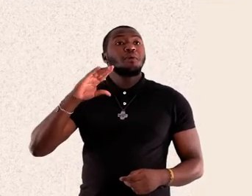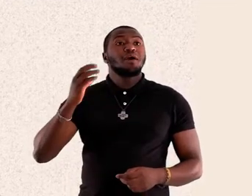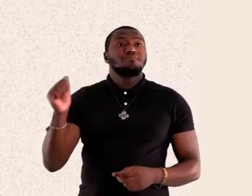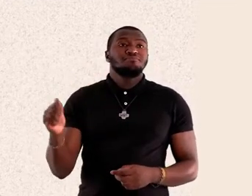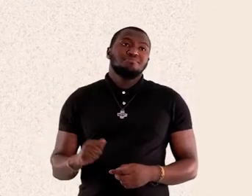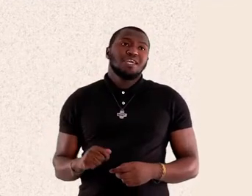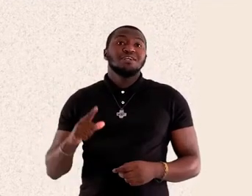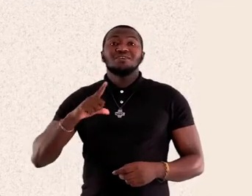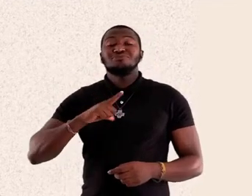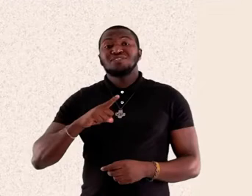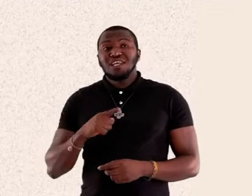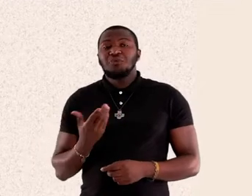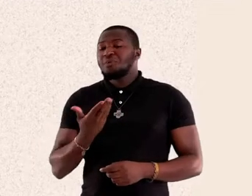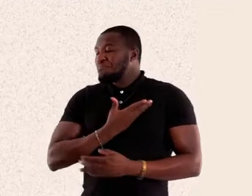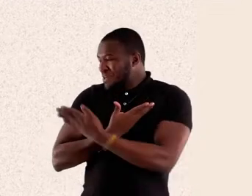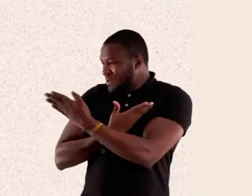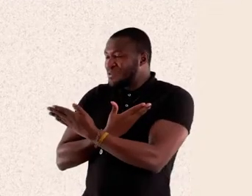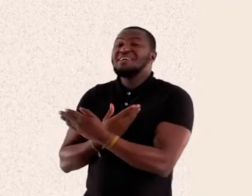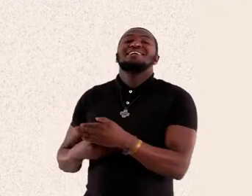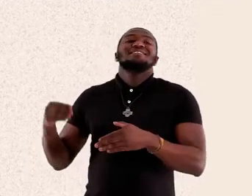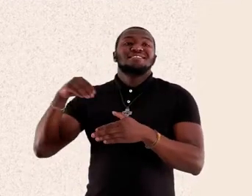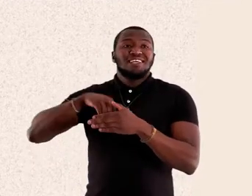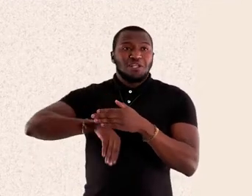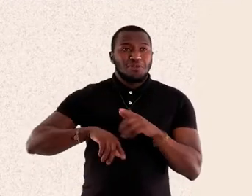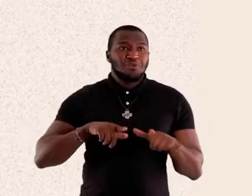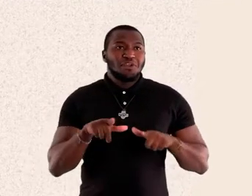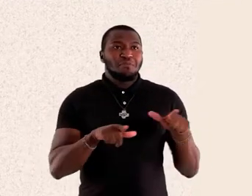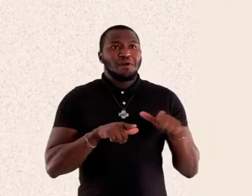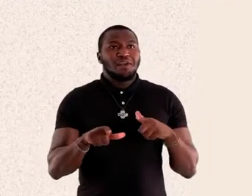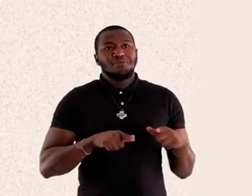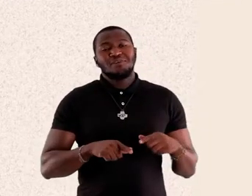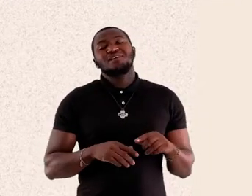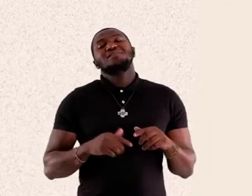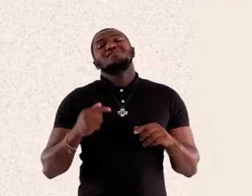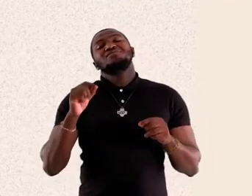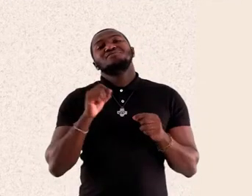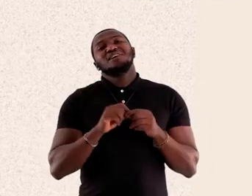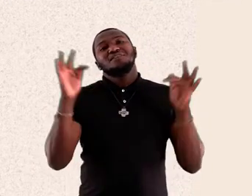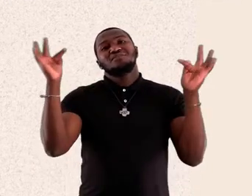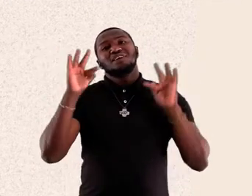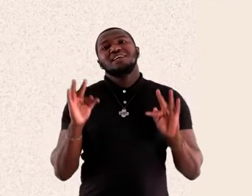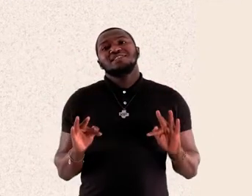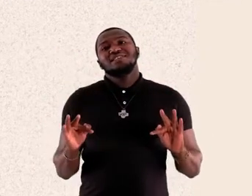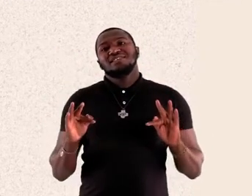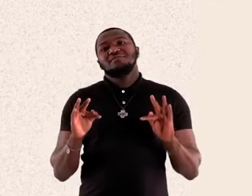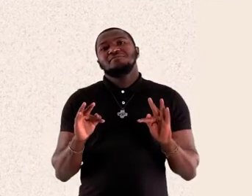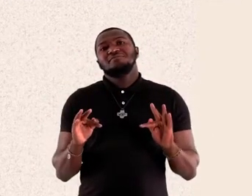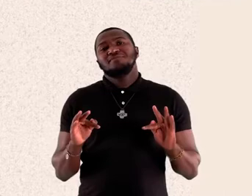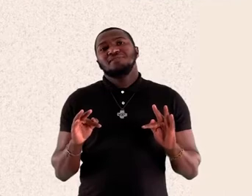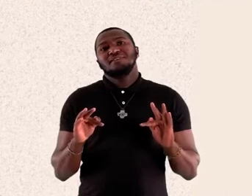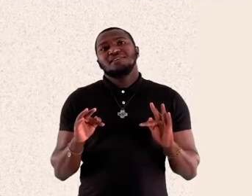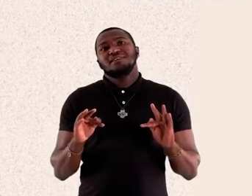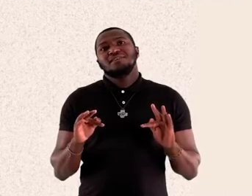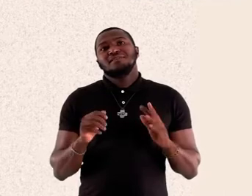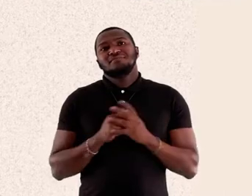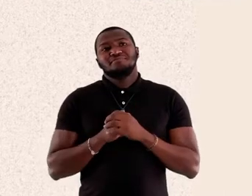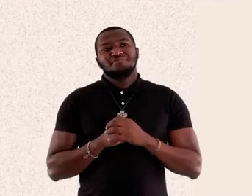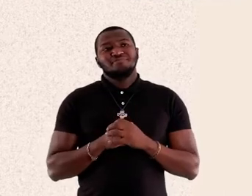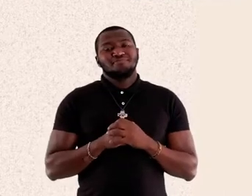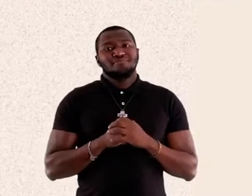um melhor amigo do trabalho vai ser o que vai me fazer vir feliz para o trabalho todo dia produzir mais às vezes querer ficar até mais tarde